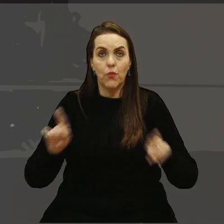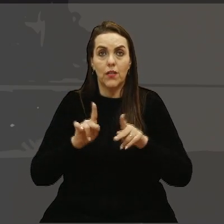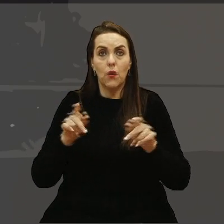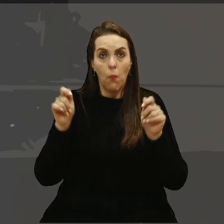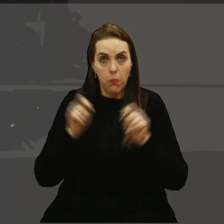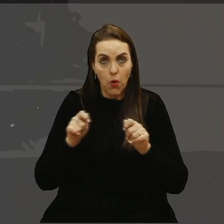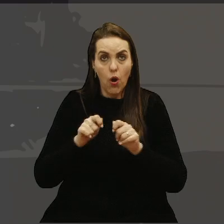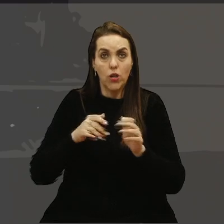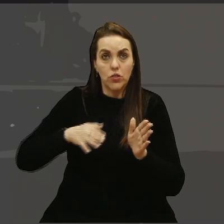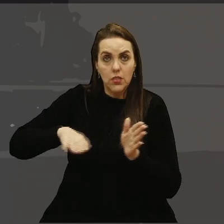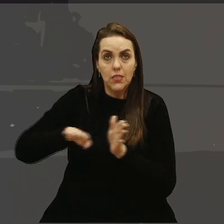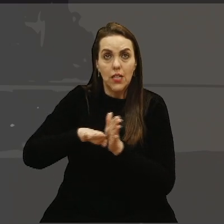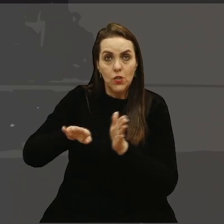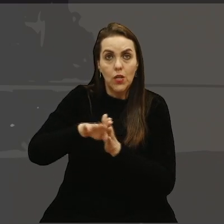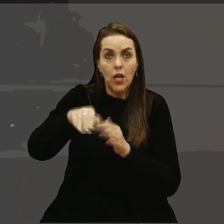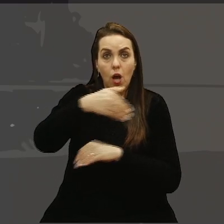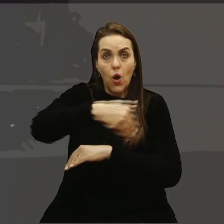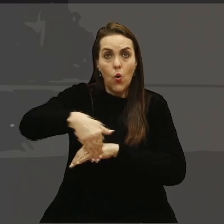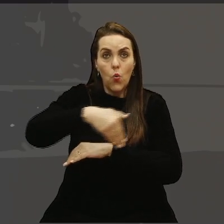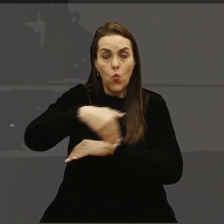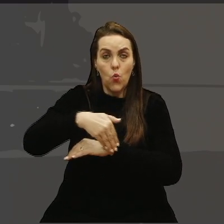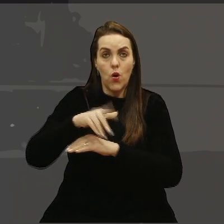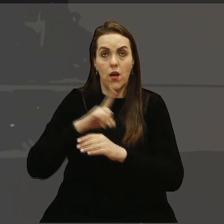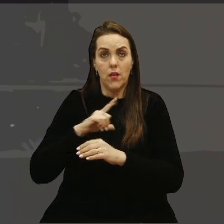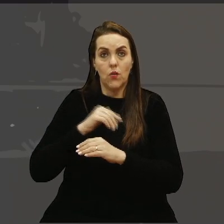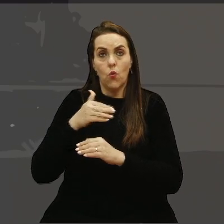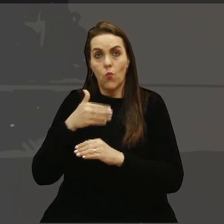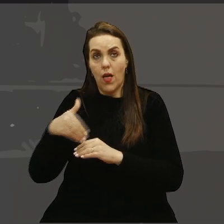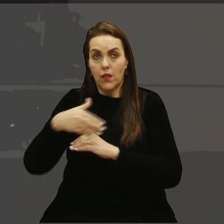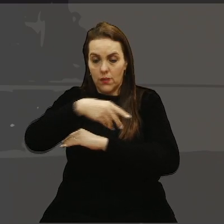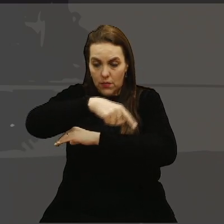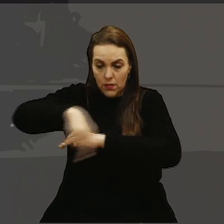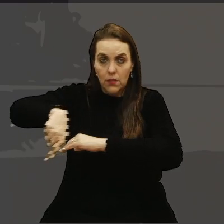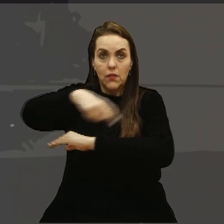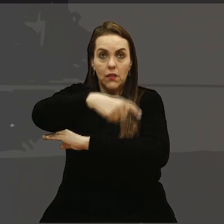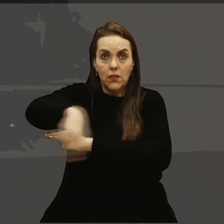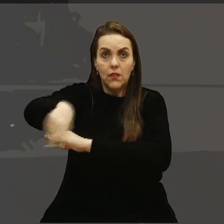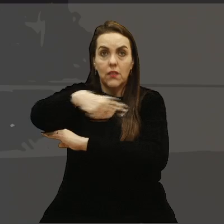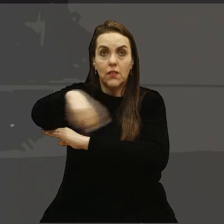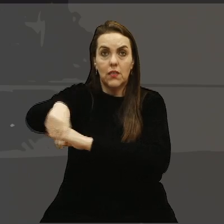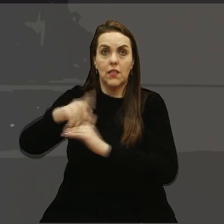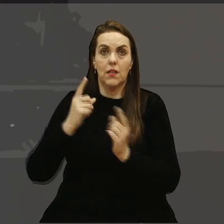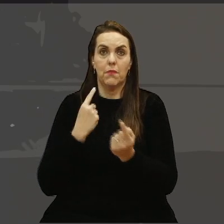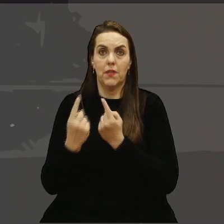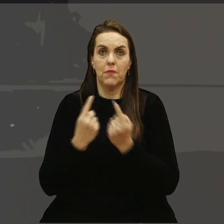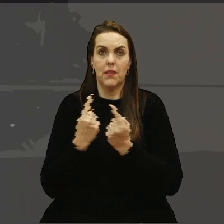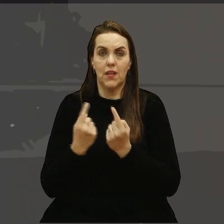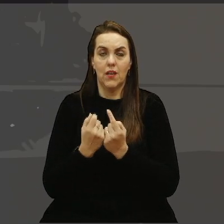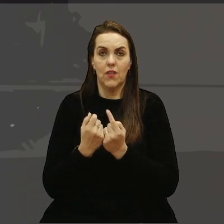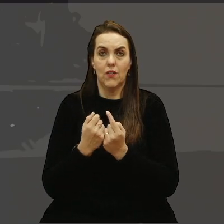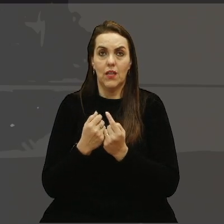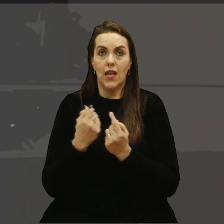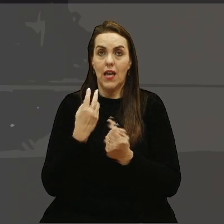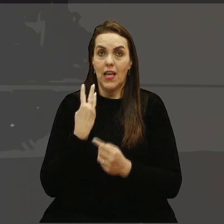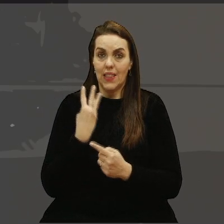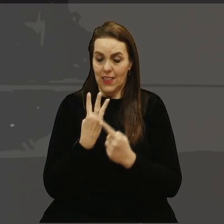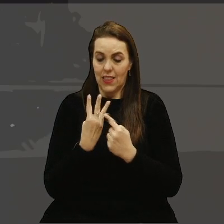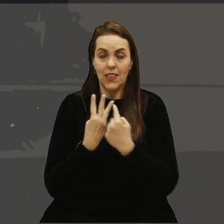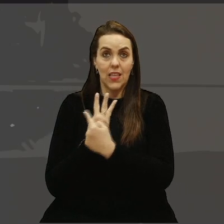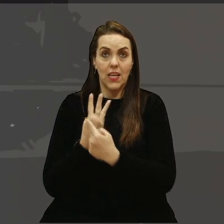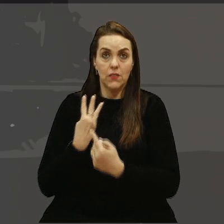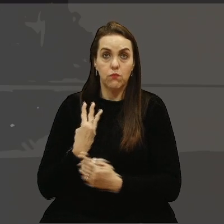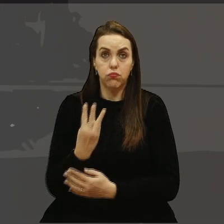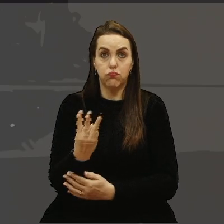seus veículos nas ruas que são perpendiculares à perimetral. Por quê? Deixando essa terceira faixa